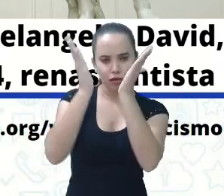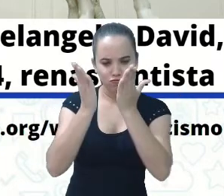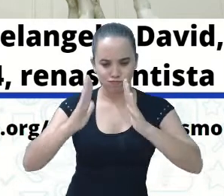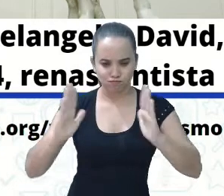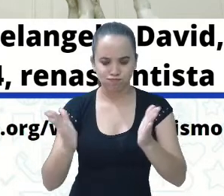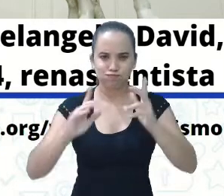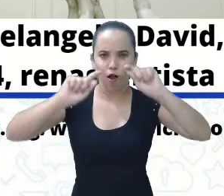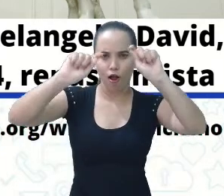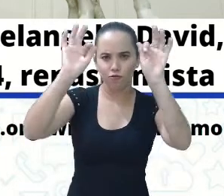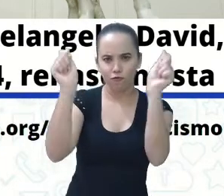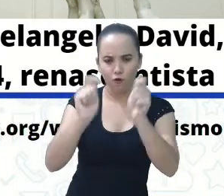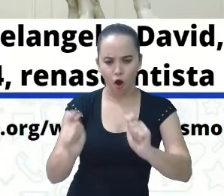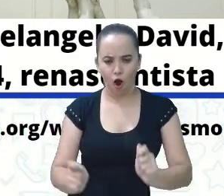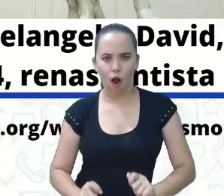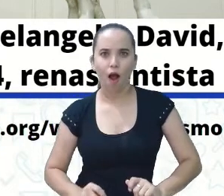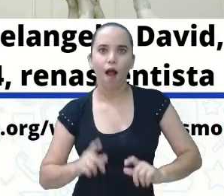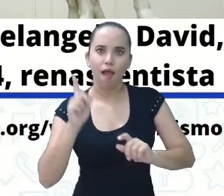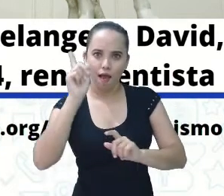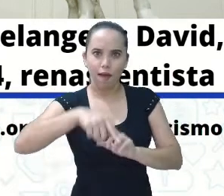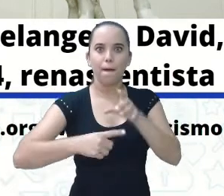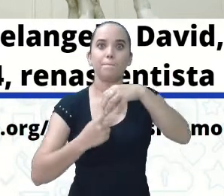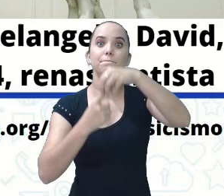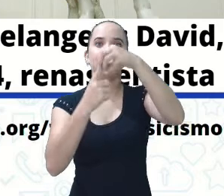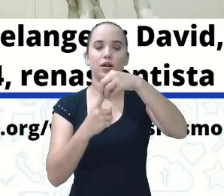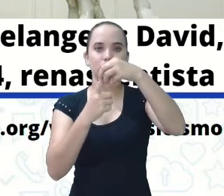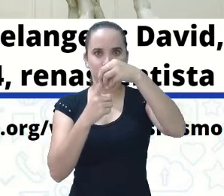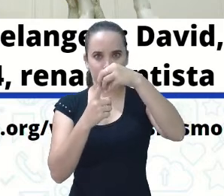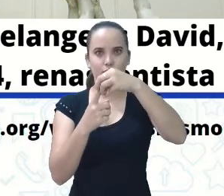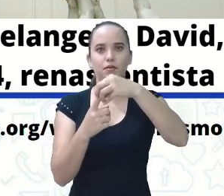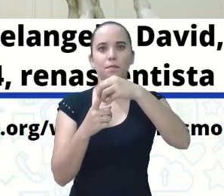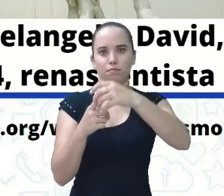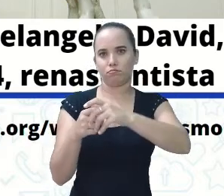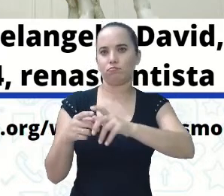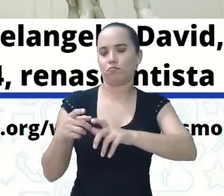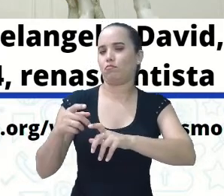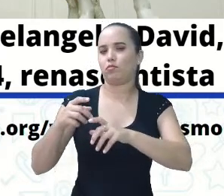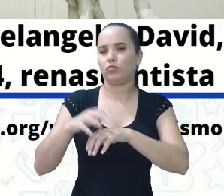as principais tendências desse movimento.